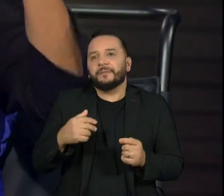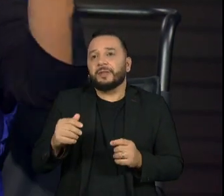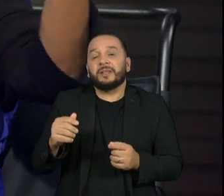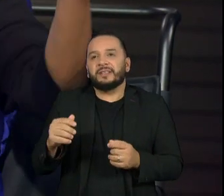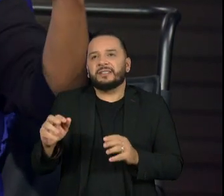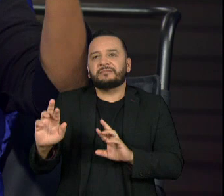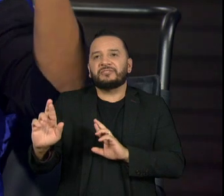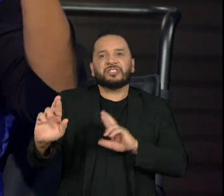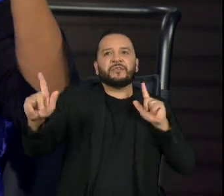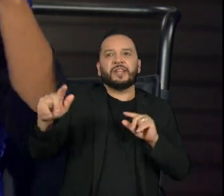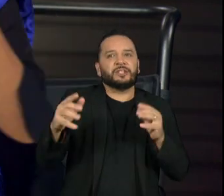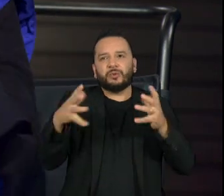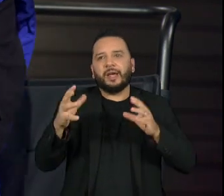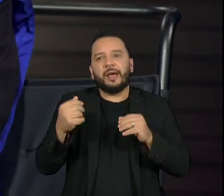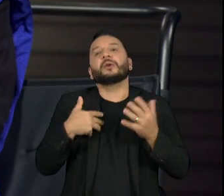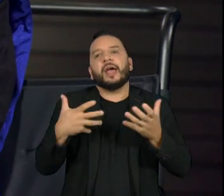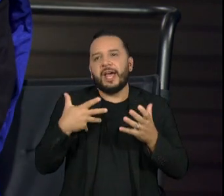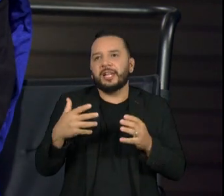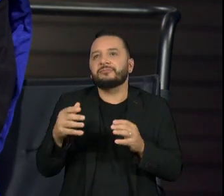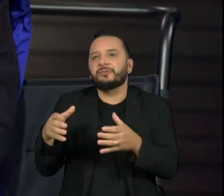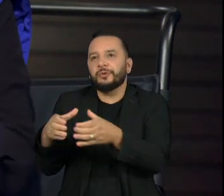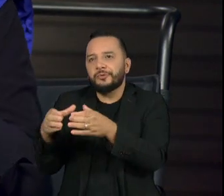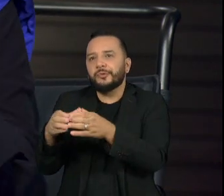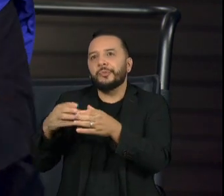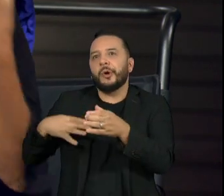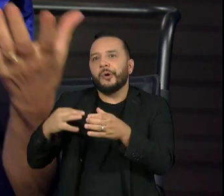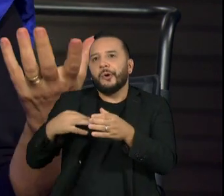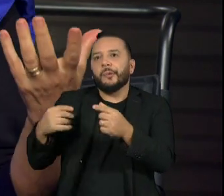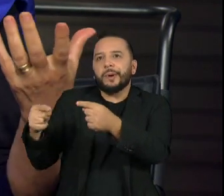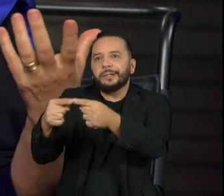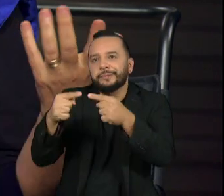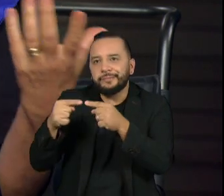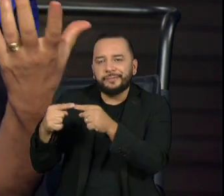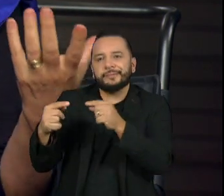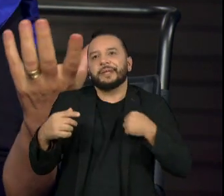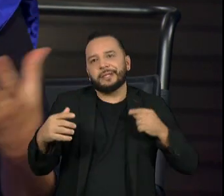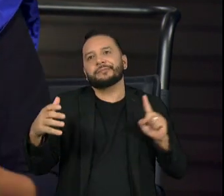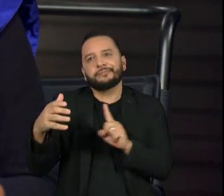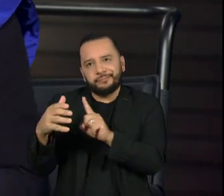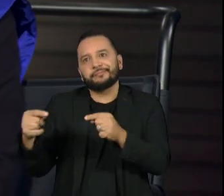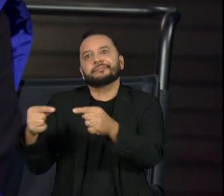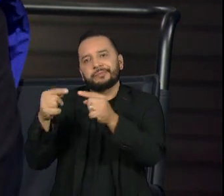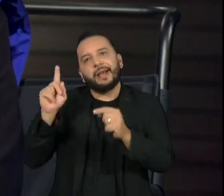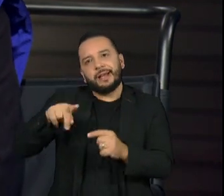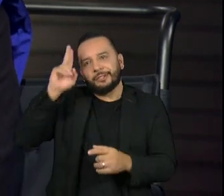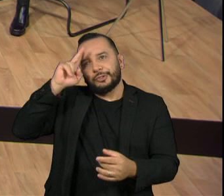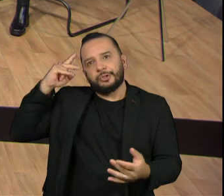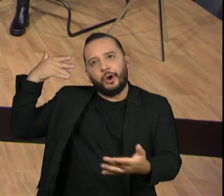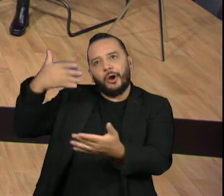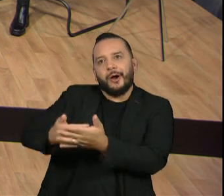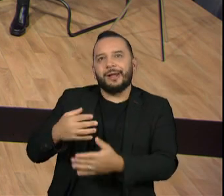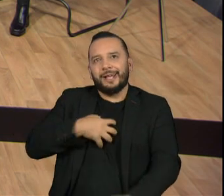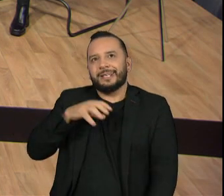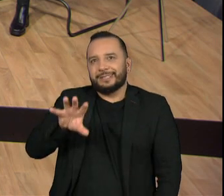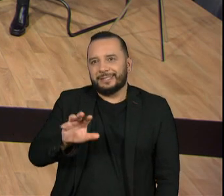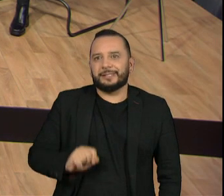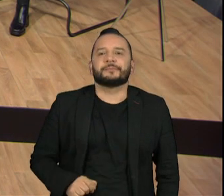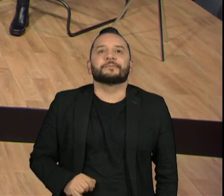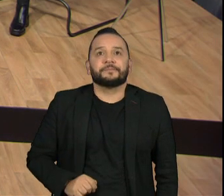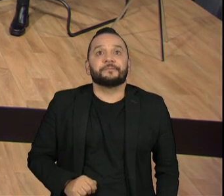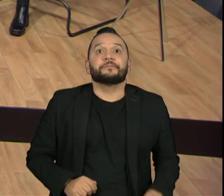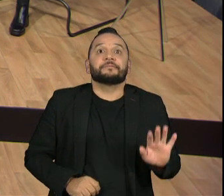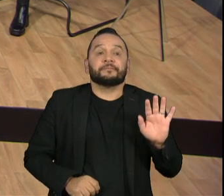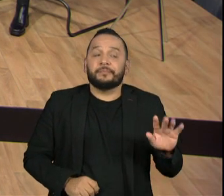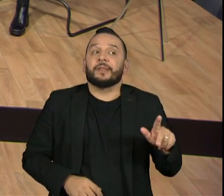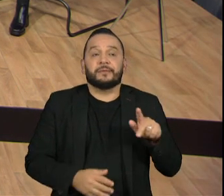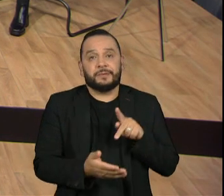que não pertencem, né? Elas querem se identificar com aquele grupo, isso faz parte da história da humanidade mesmo, né? Então... Eu acho que o